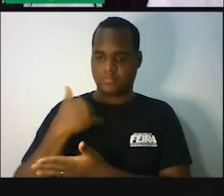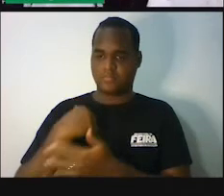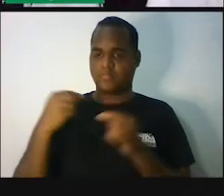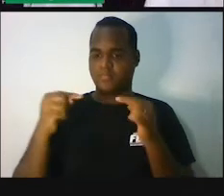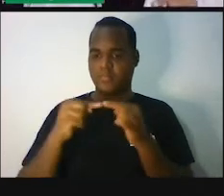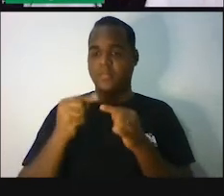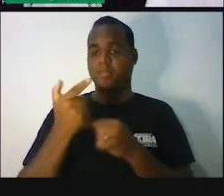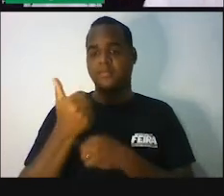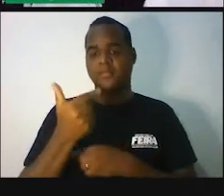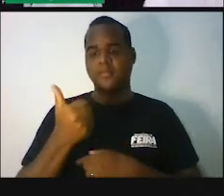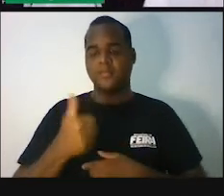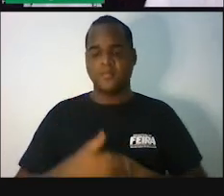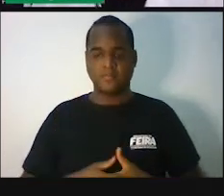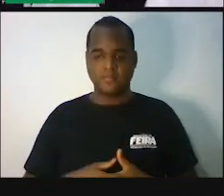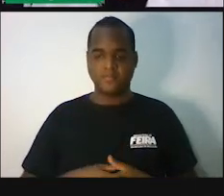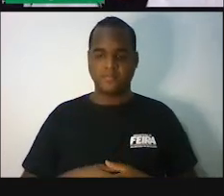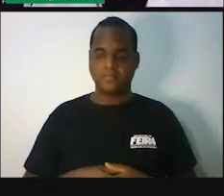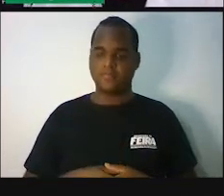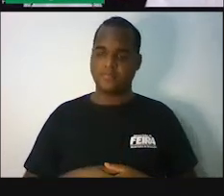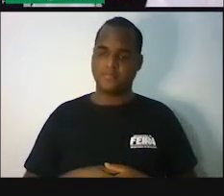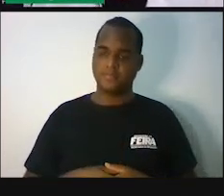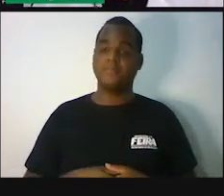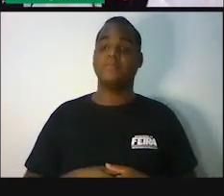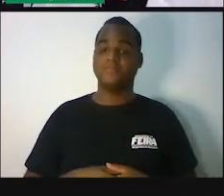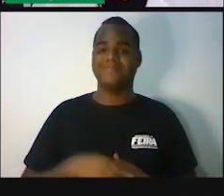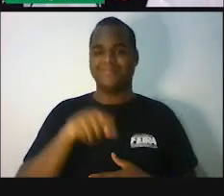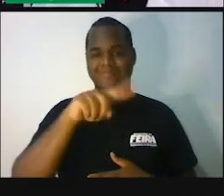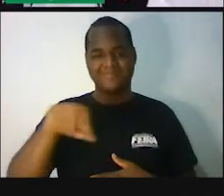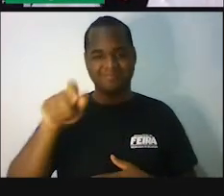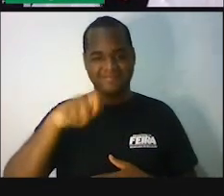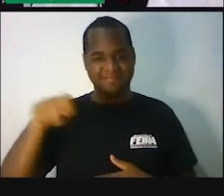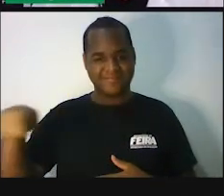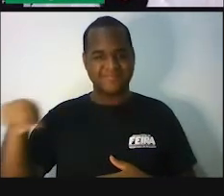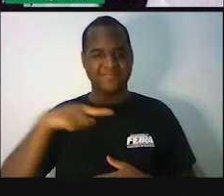dividido por 12. Então, a gente vai escrever isso ali, certo?